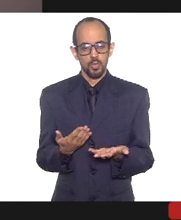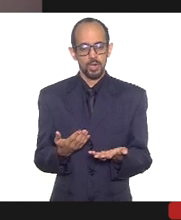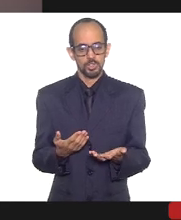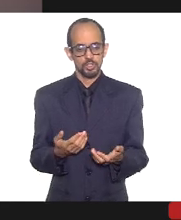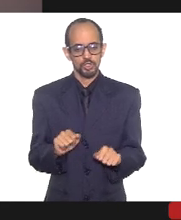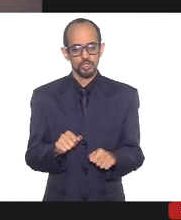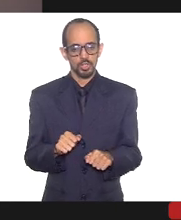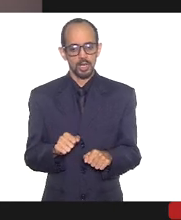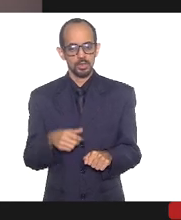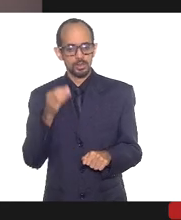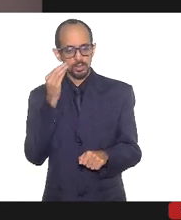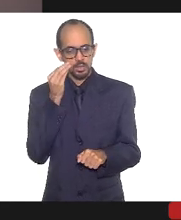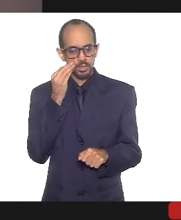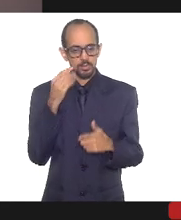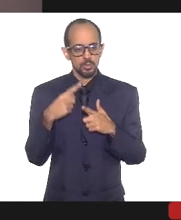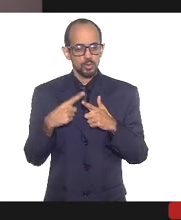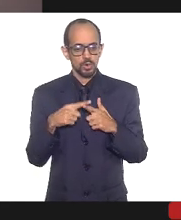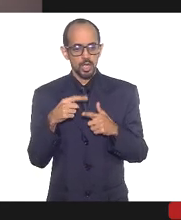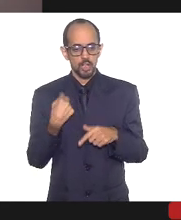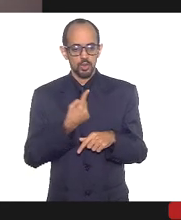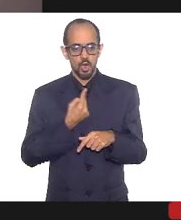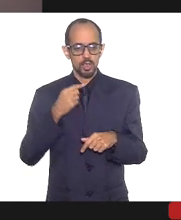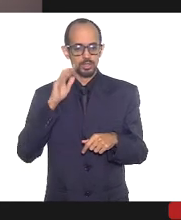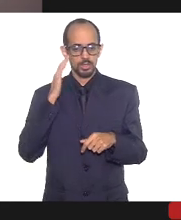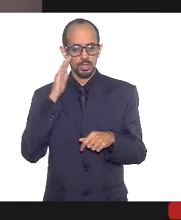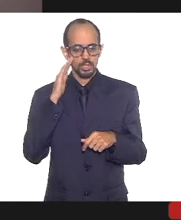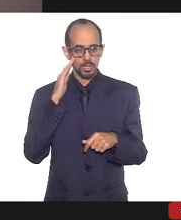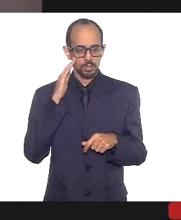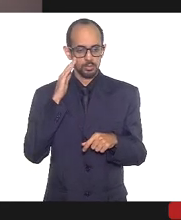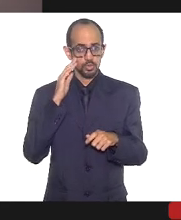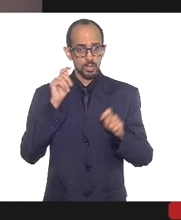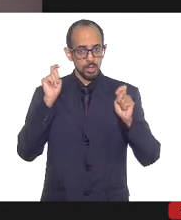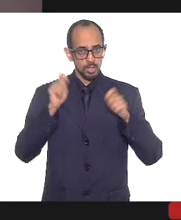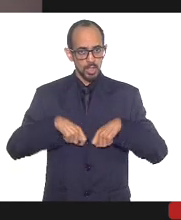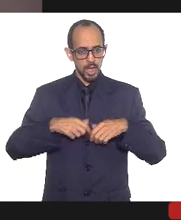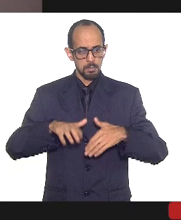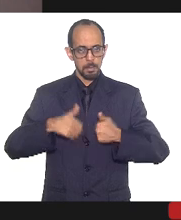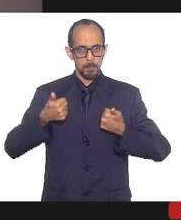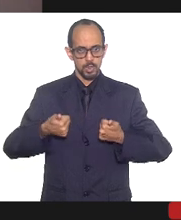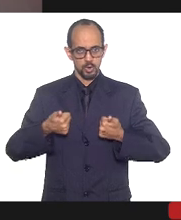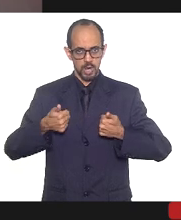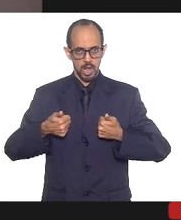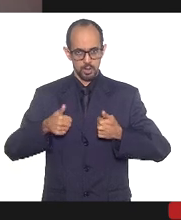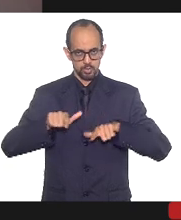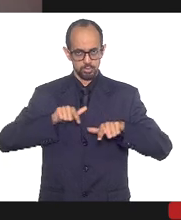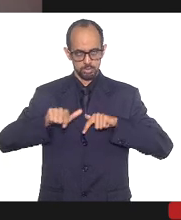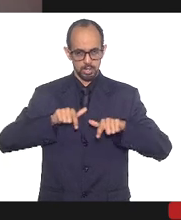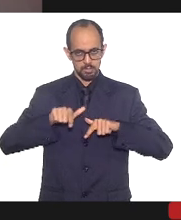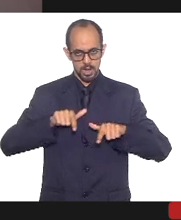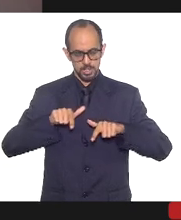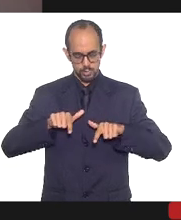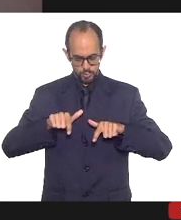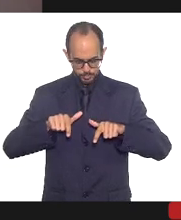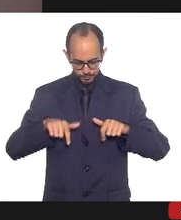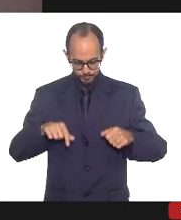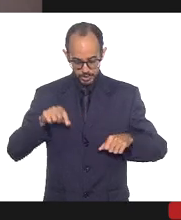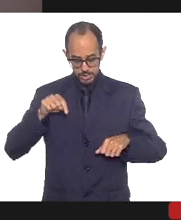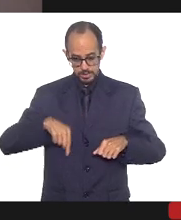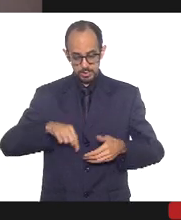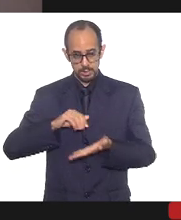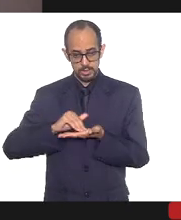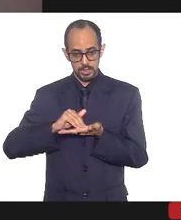que o professor ele pode, né, melhorar o seu trabalho. Nós temos aqui na SEDUC